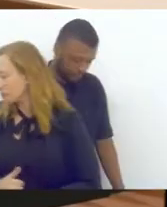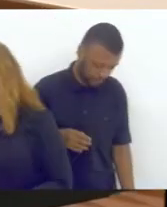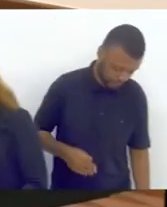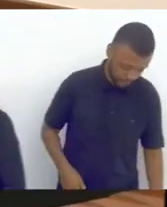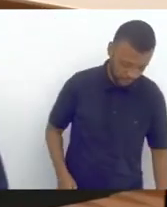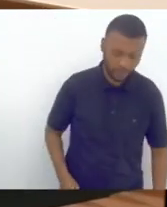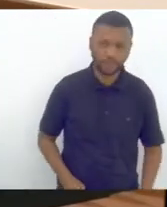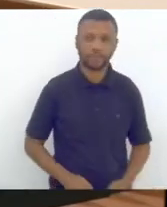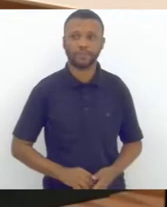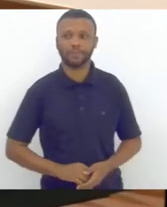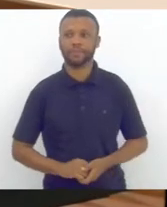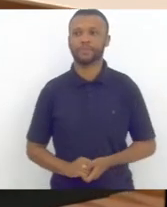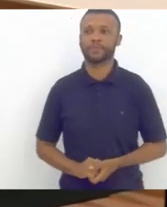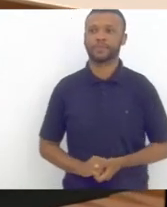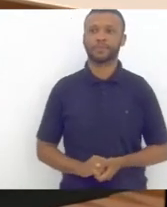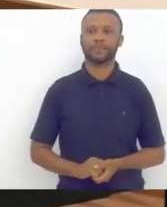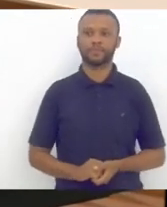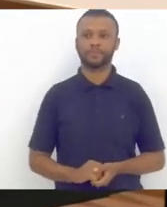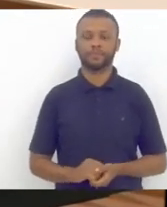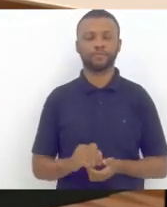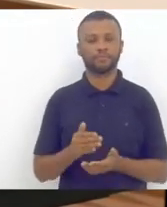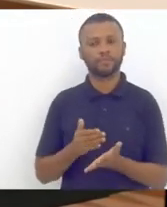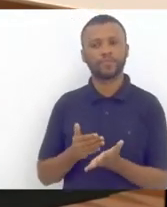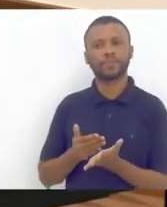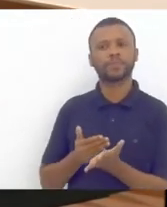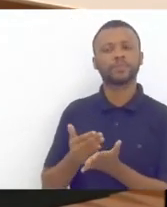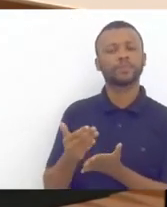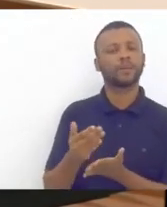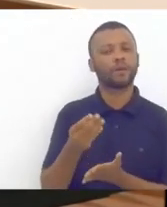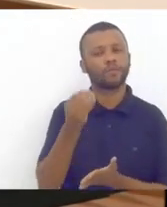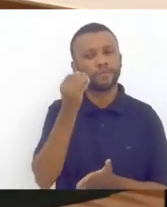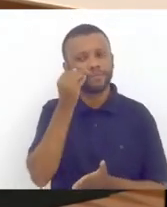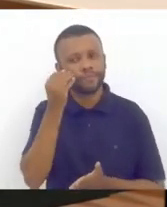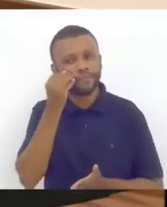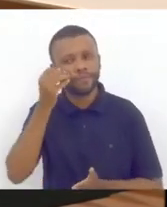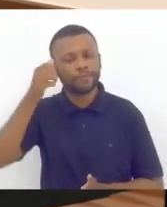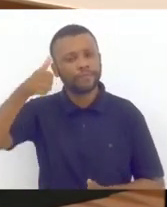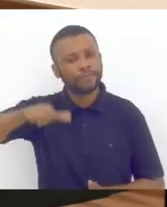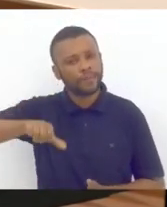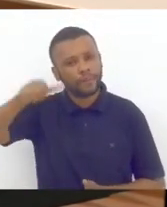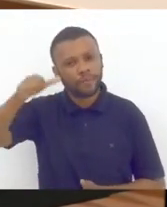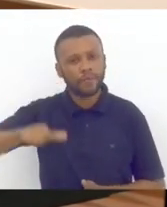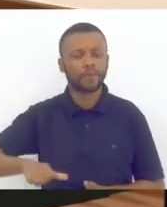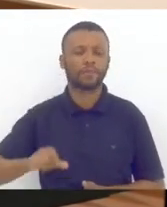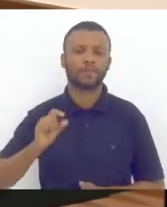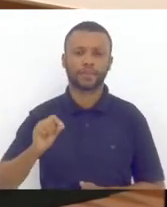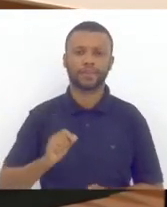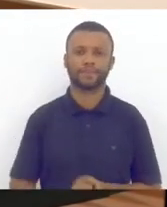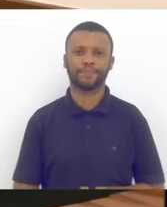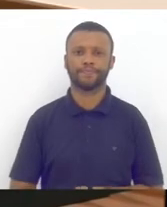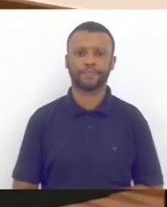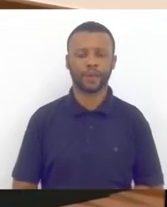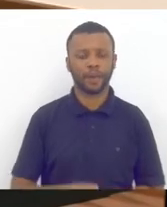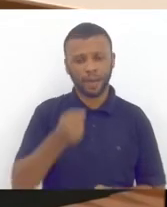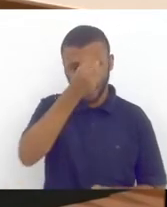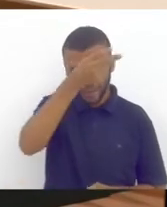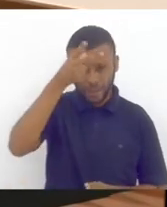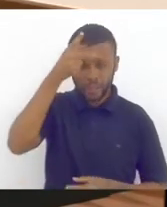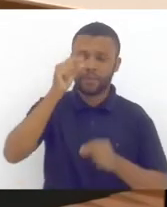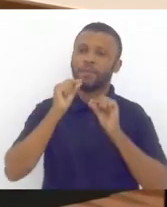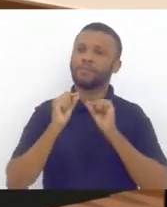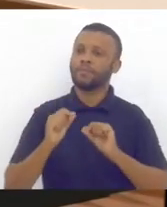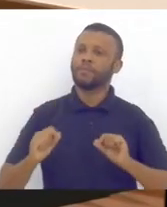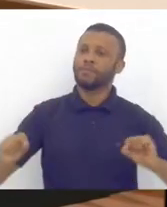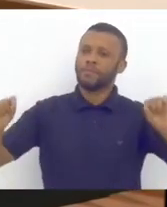Eu de início, assim, eu verifico que muitos municípios... Eu